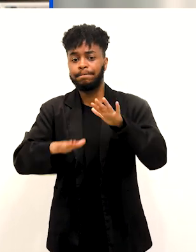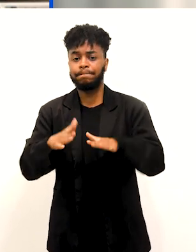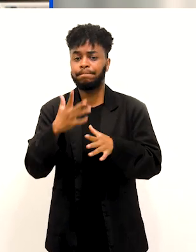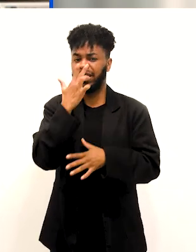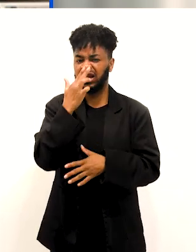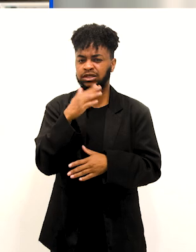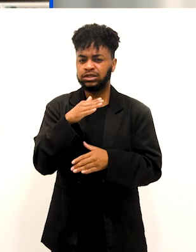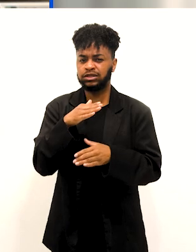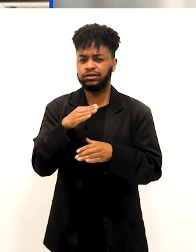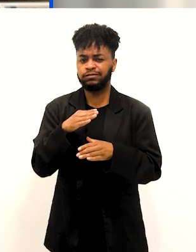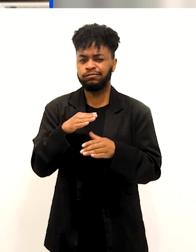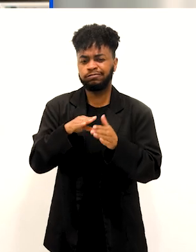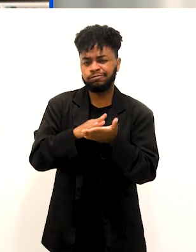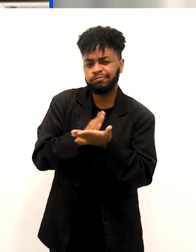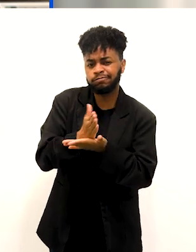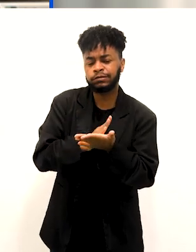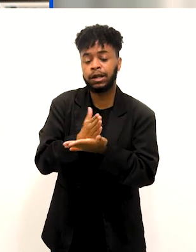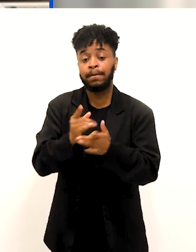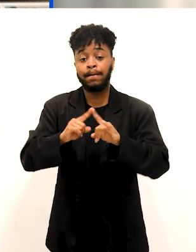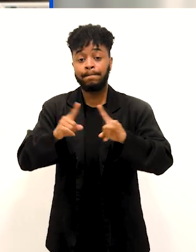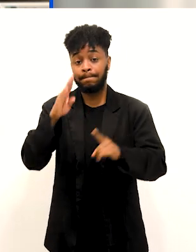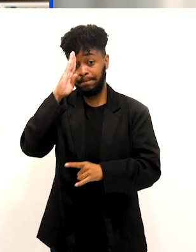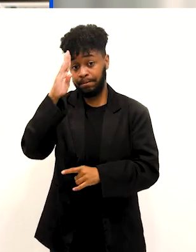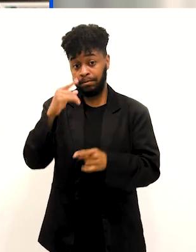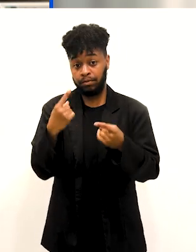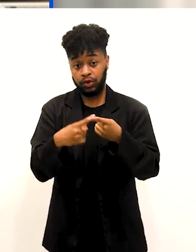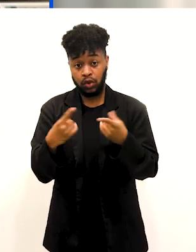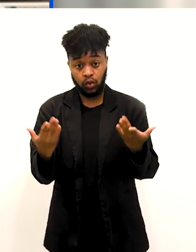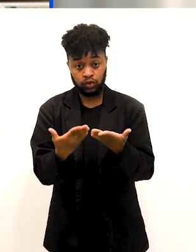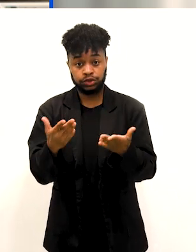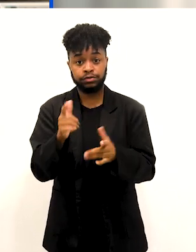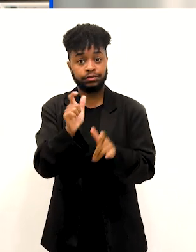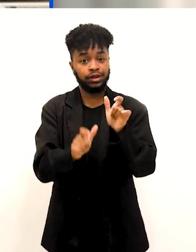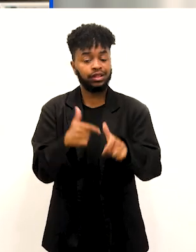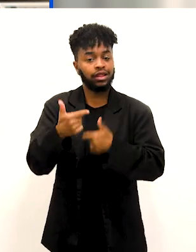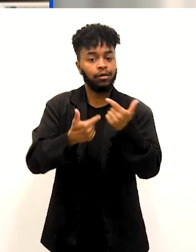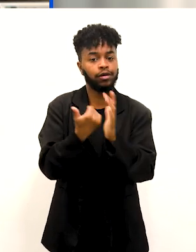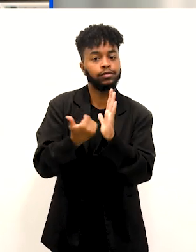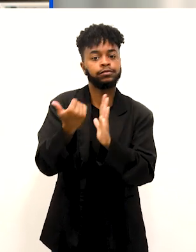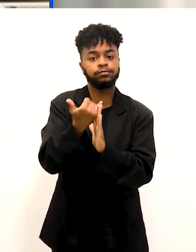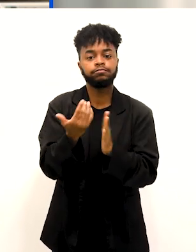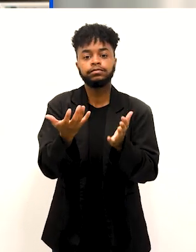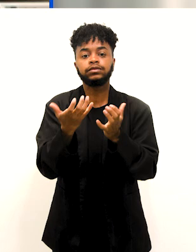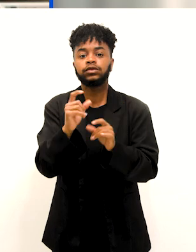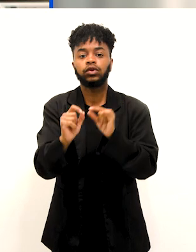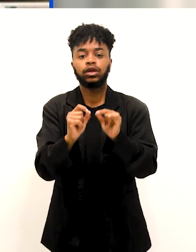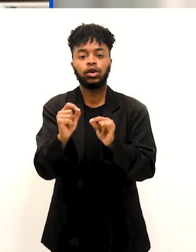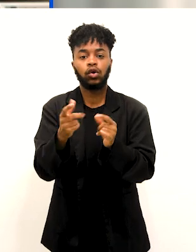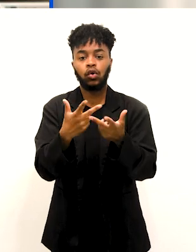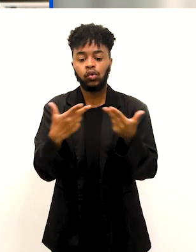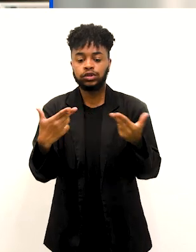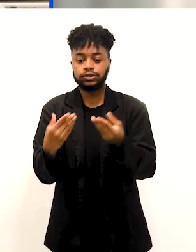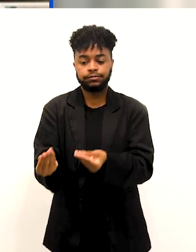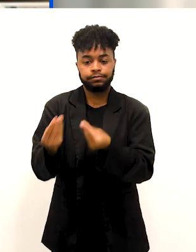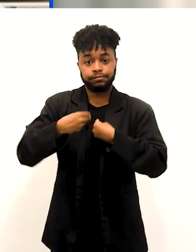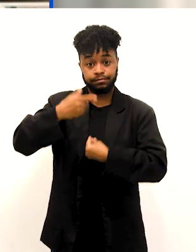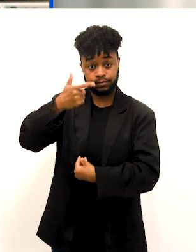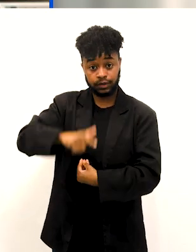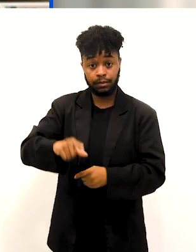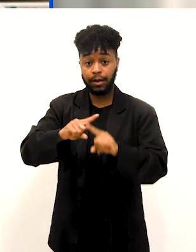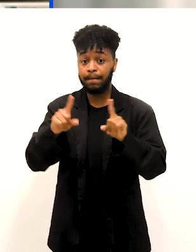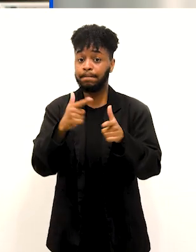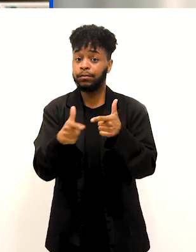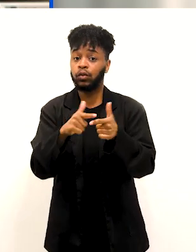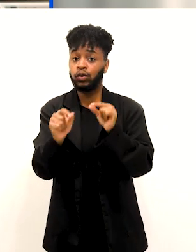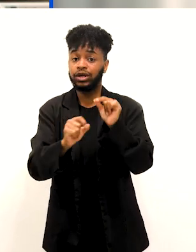parecer desconfortável assim no primeiro momento, principalmente porque as pessoas trabalham muito hoje e elas esperam recompensas. O problema é que